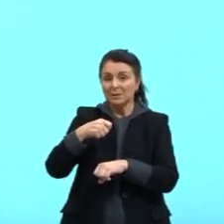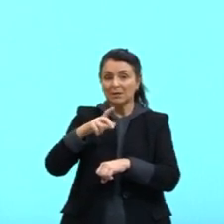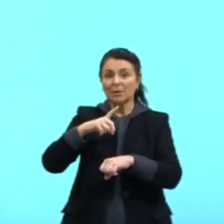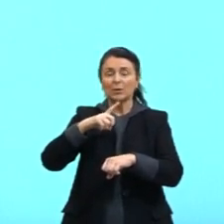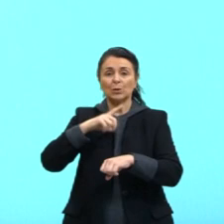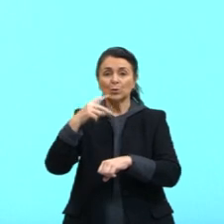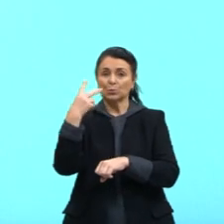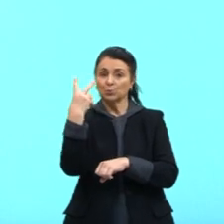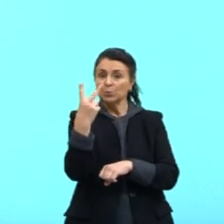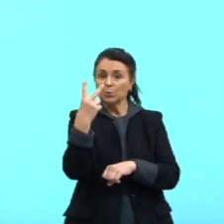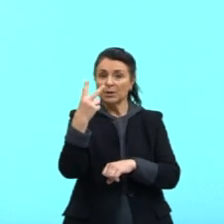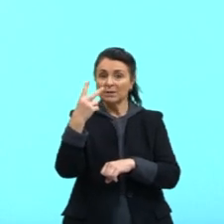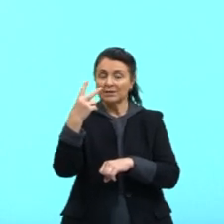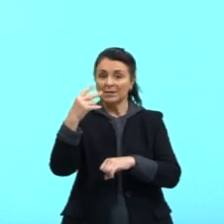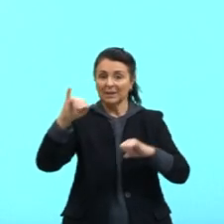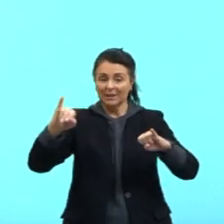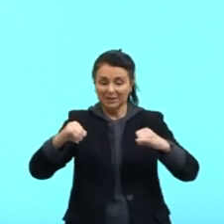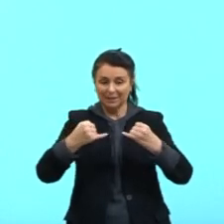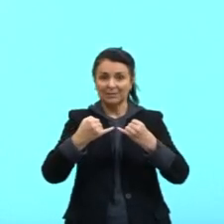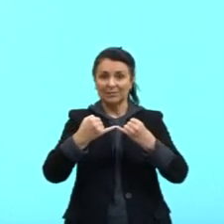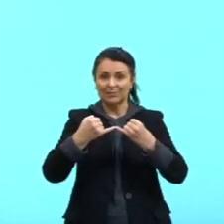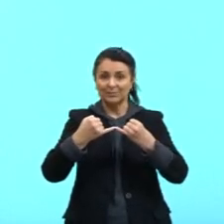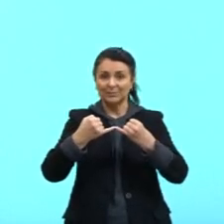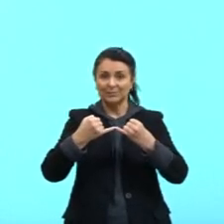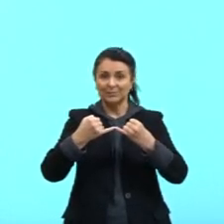então duas ligações certo